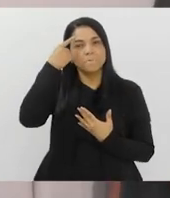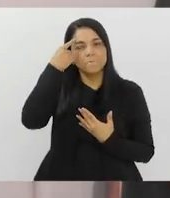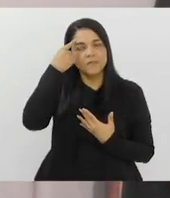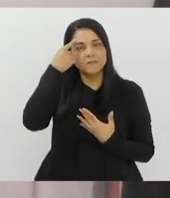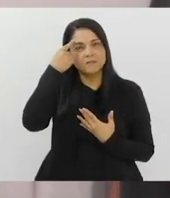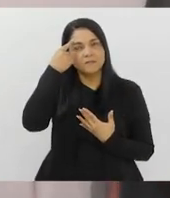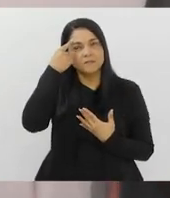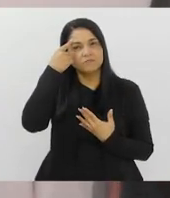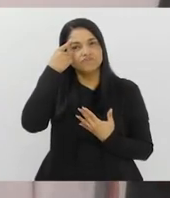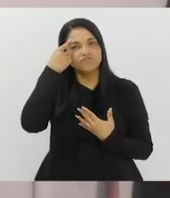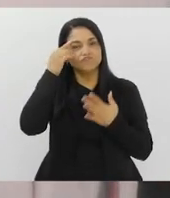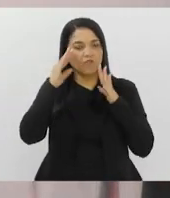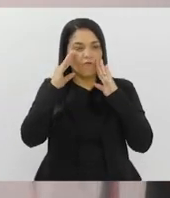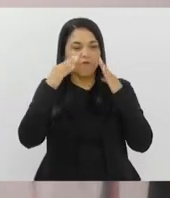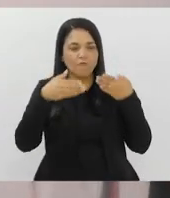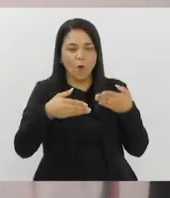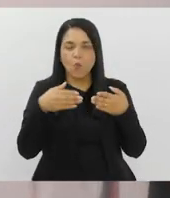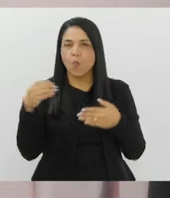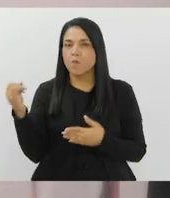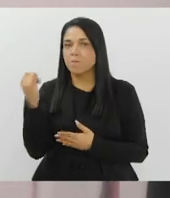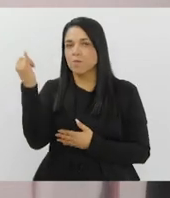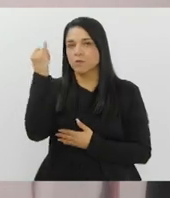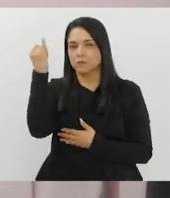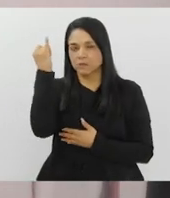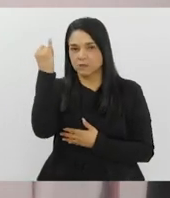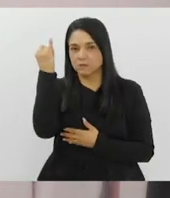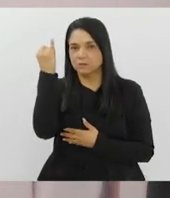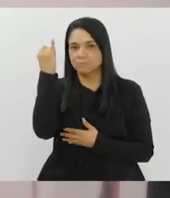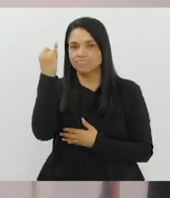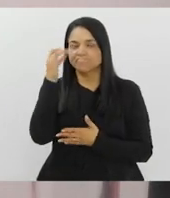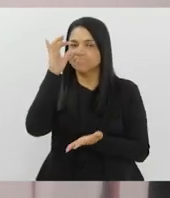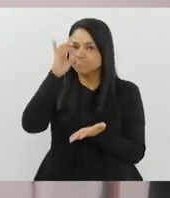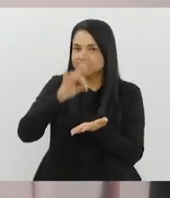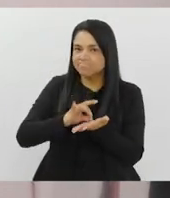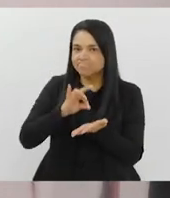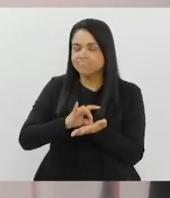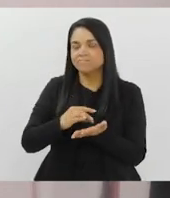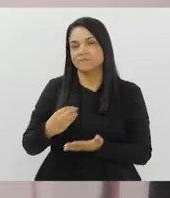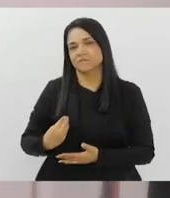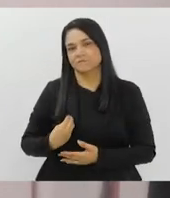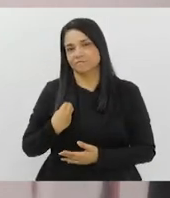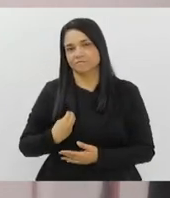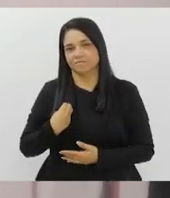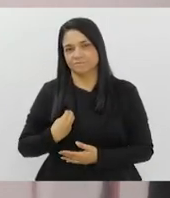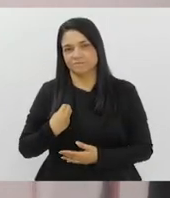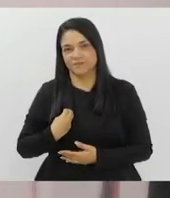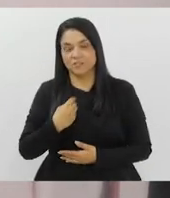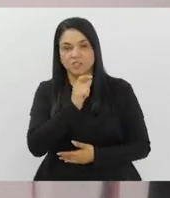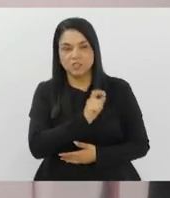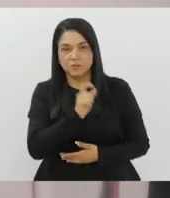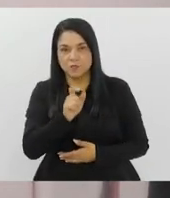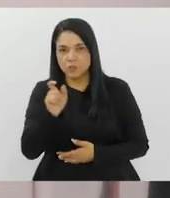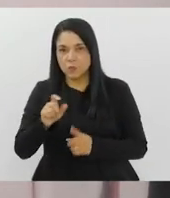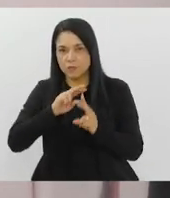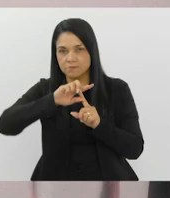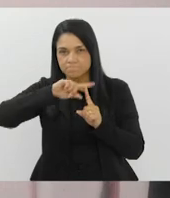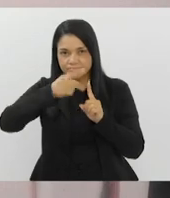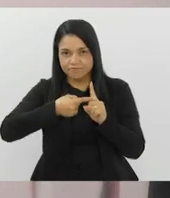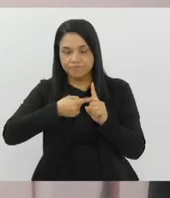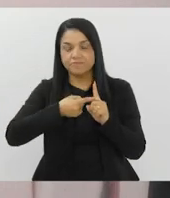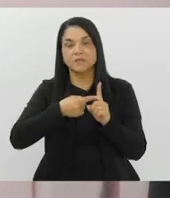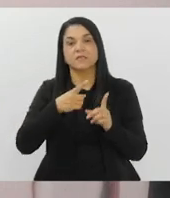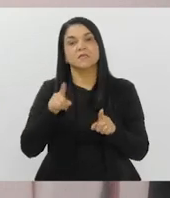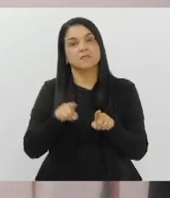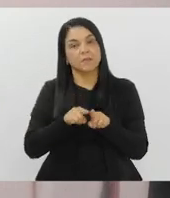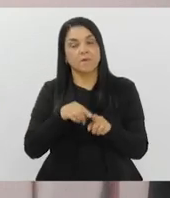sobre a importância da gente se debruçar sobre a realidade vivida por pessoas gestantes e que amamentam e que